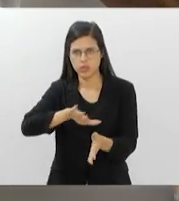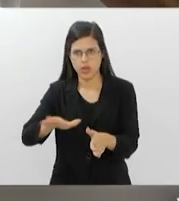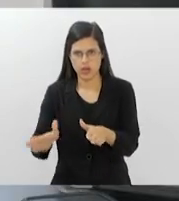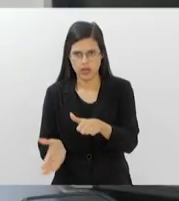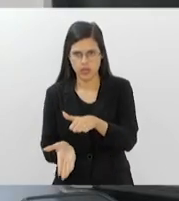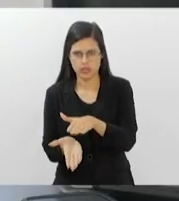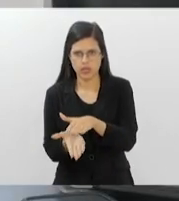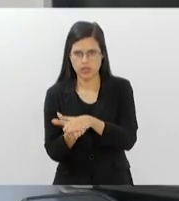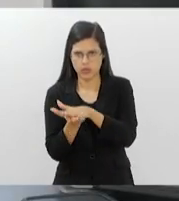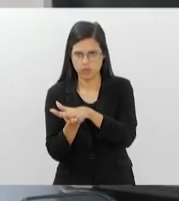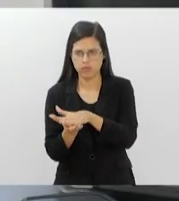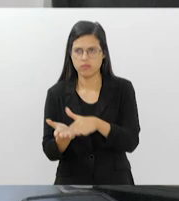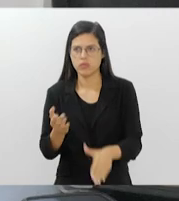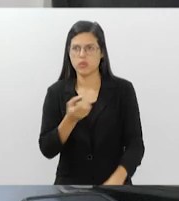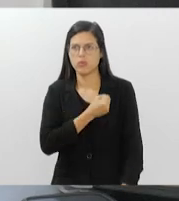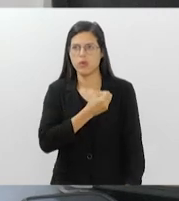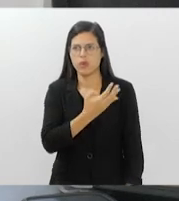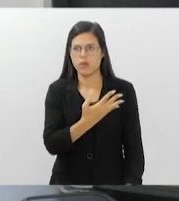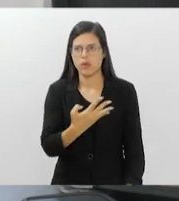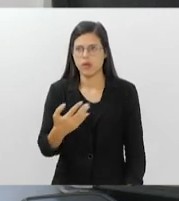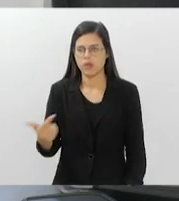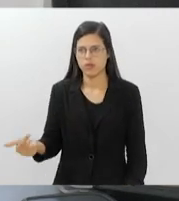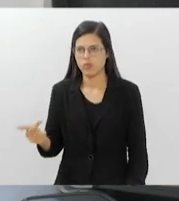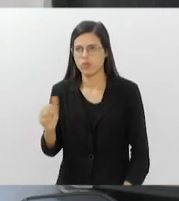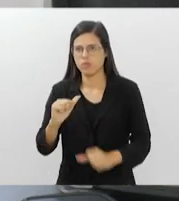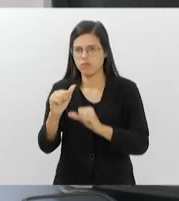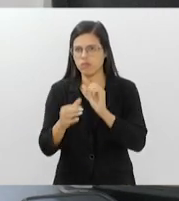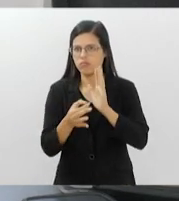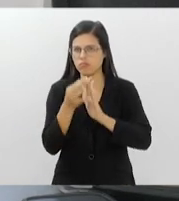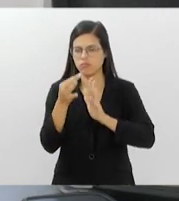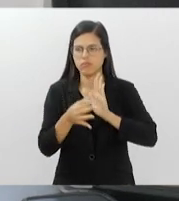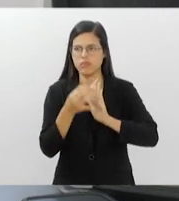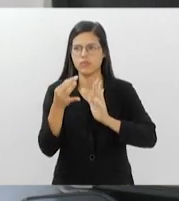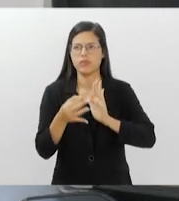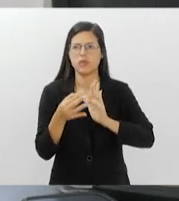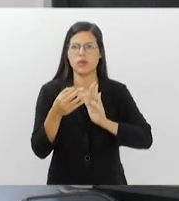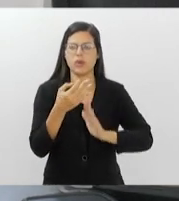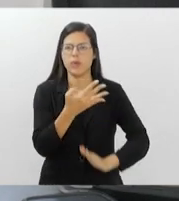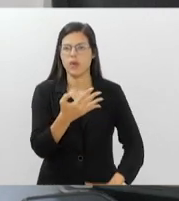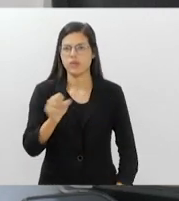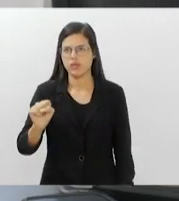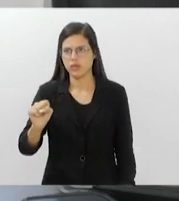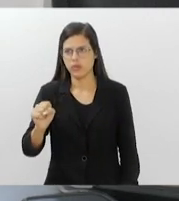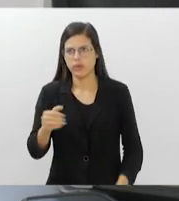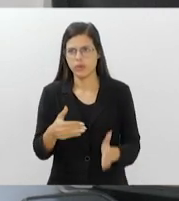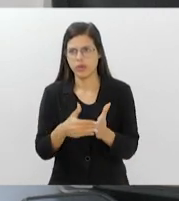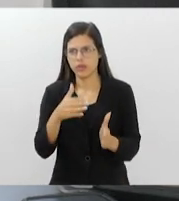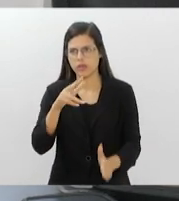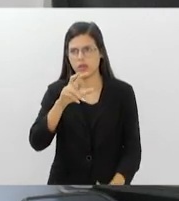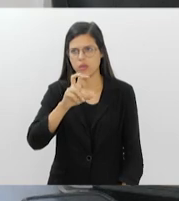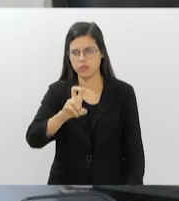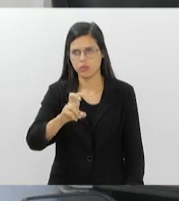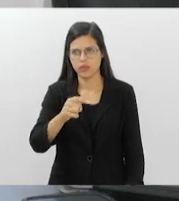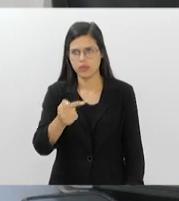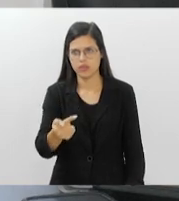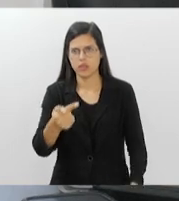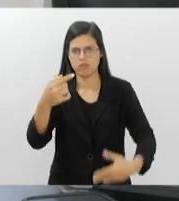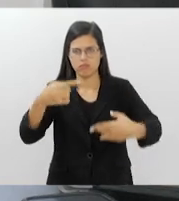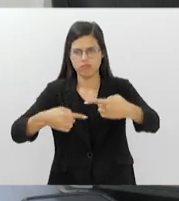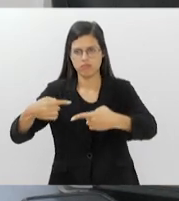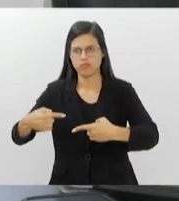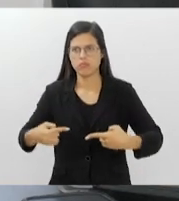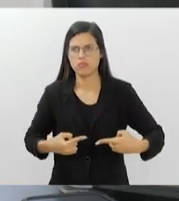é o Projeto 42 que teve uma mudança de parecer e o 48 ao 57 em